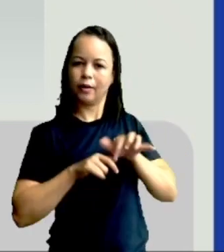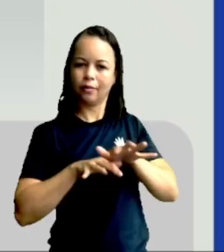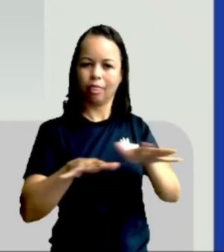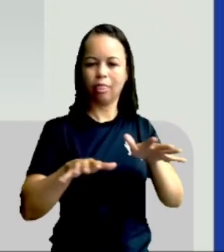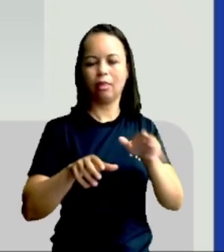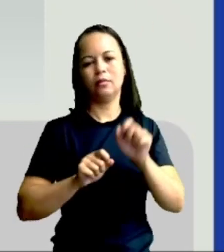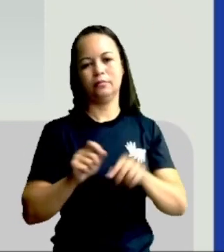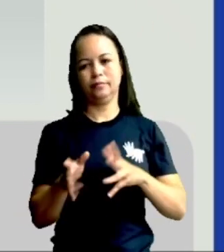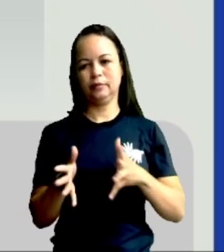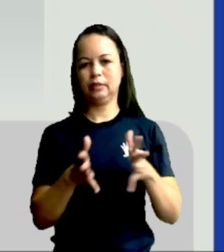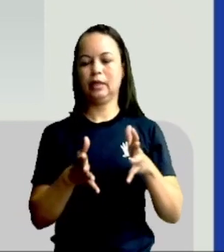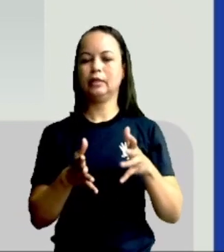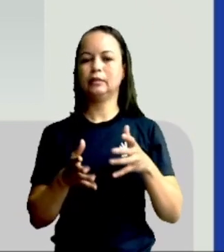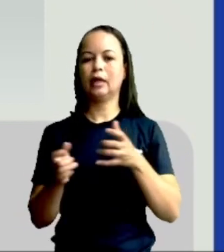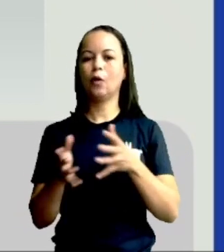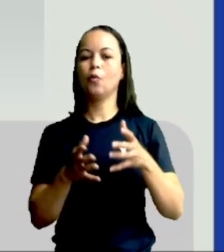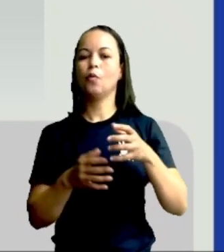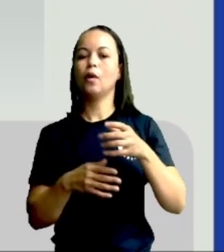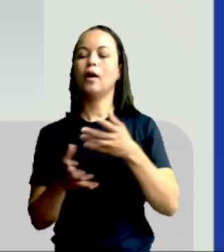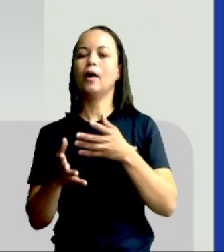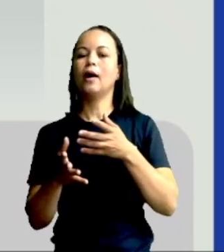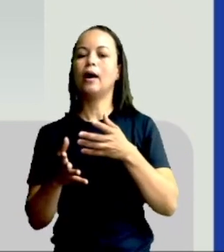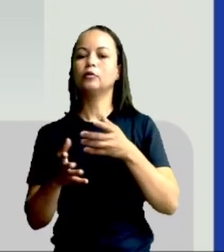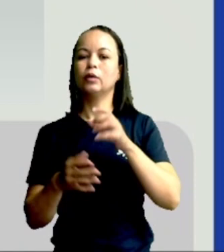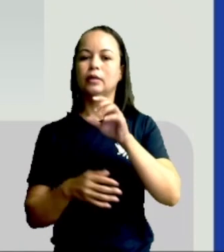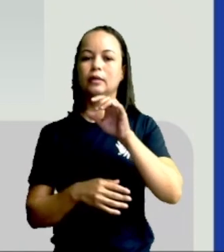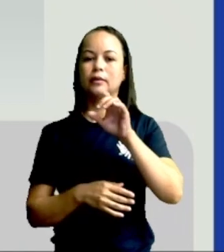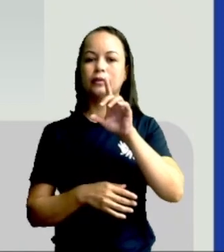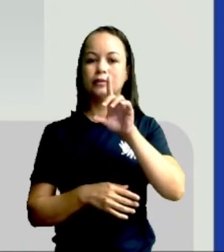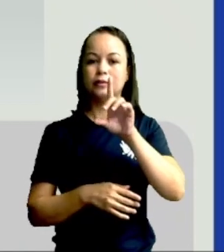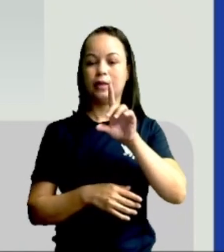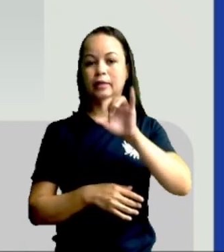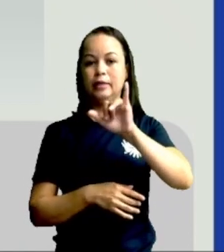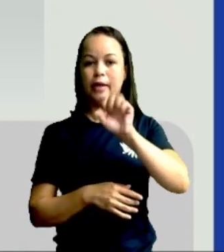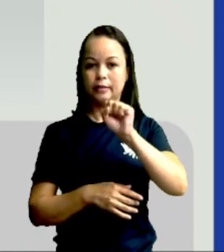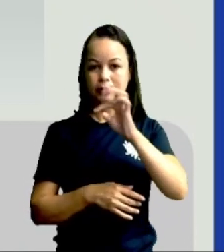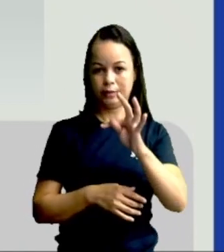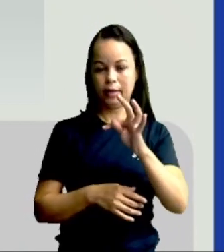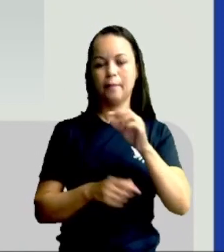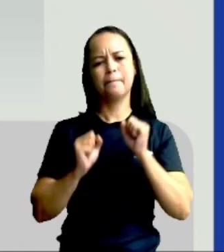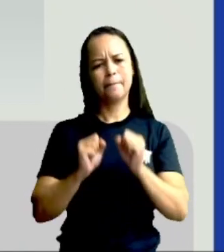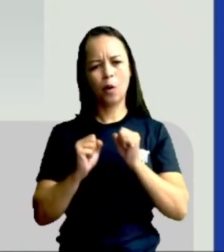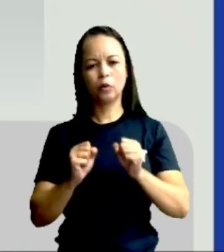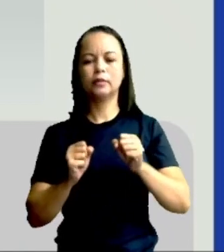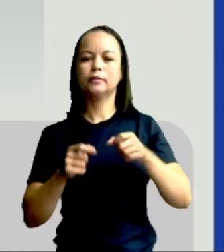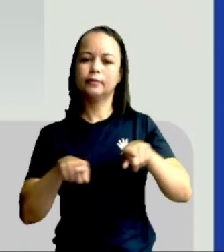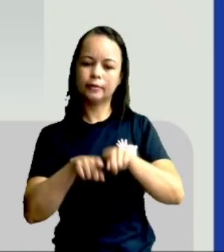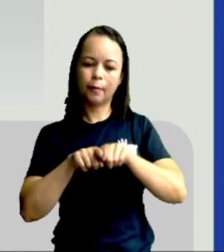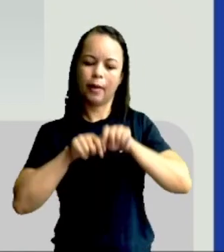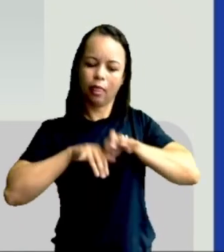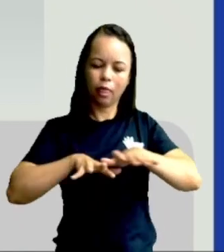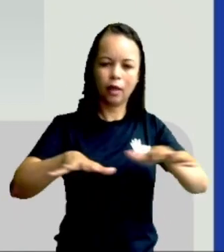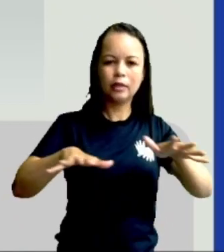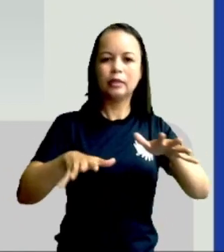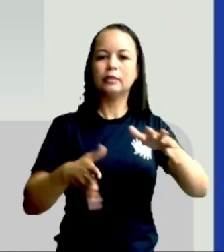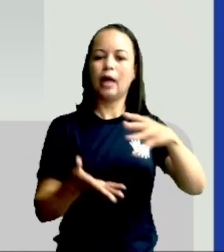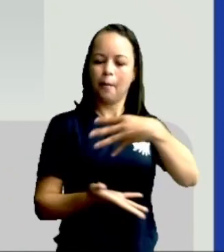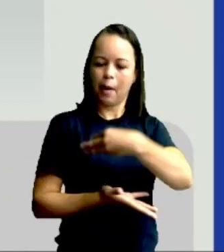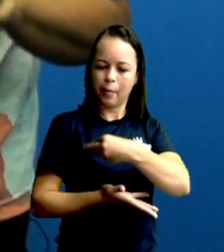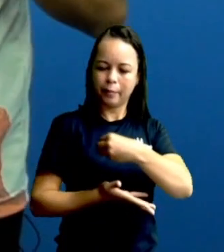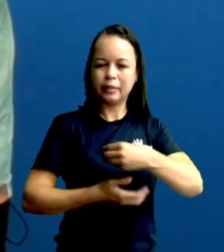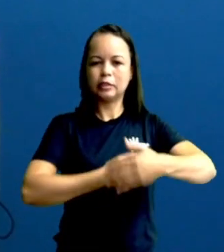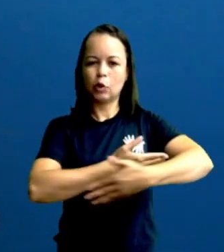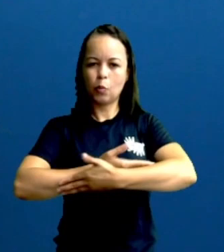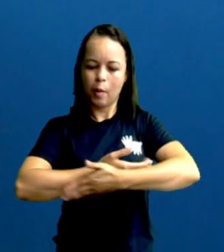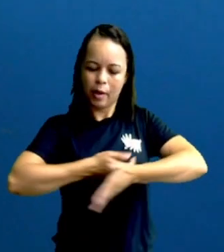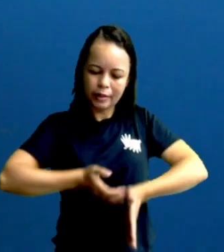pode acontecer ainda da mãe para a criança durante a gestação, o parto ou a amamentação. Volta aqui